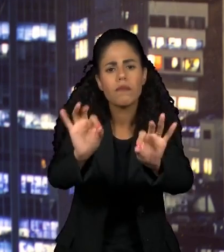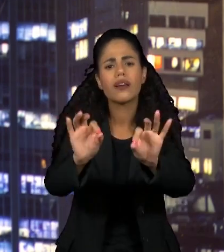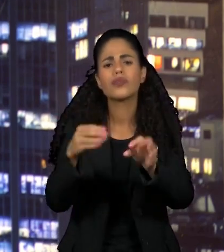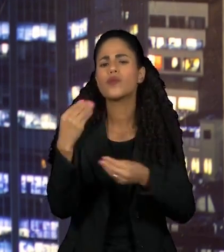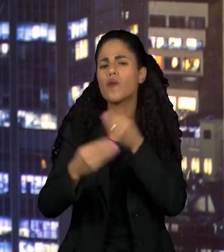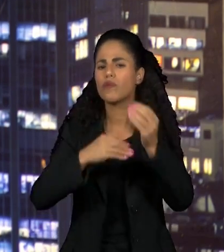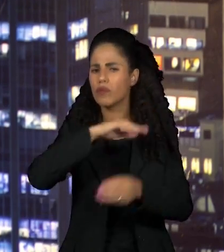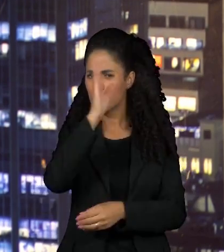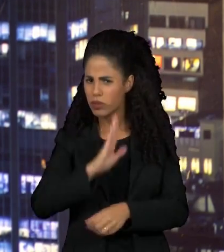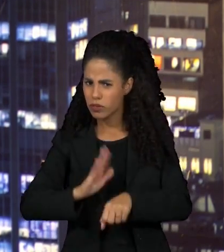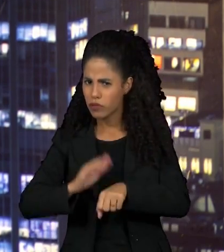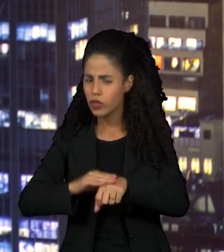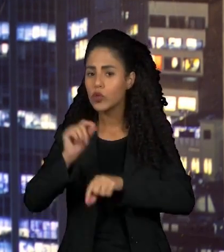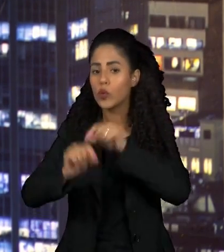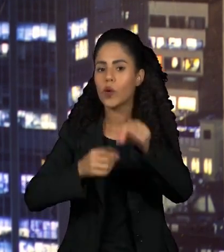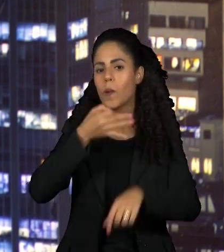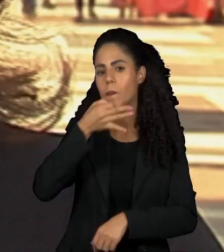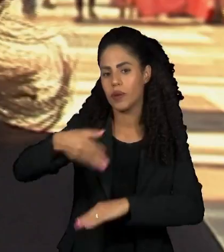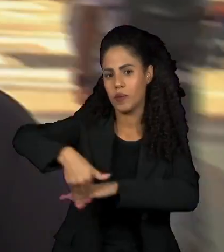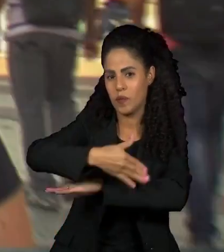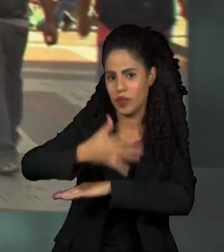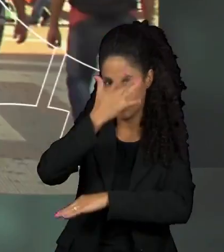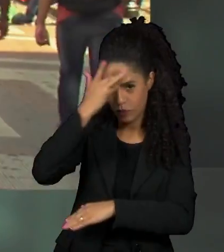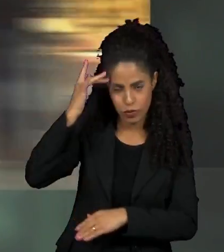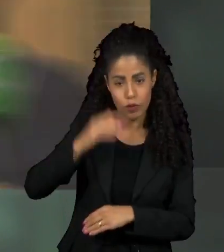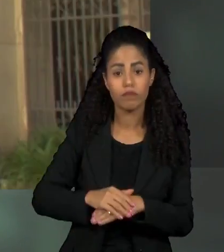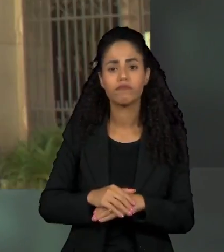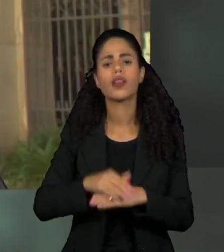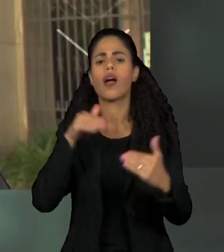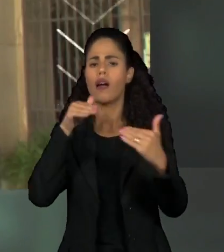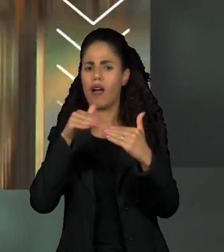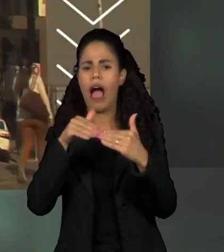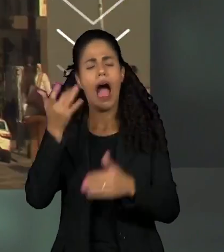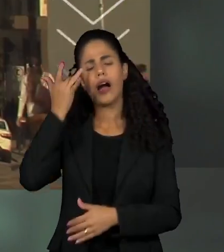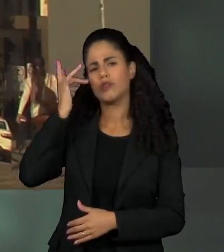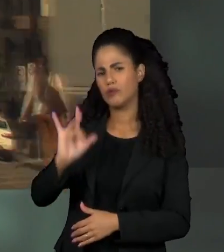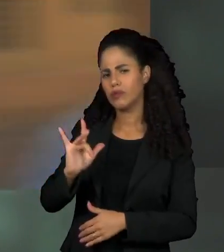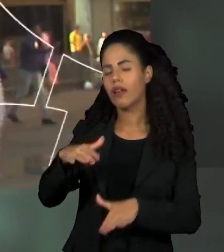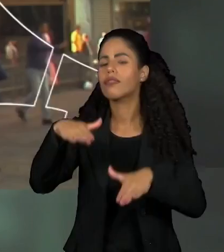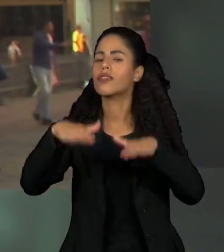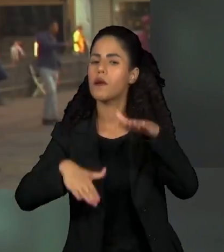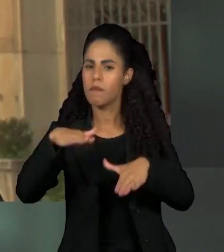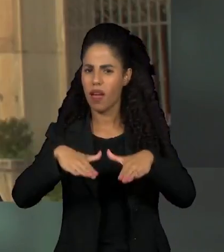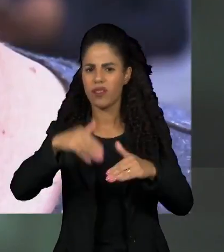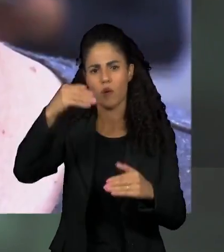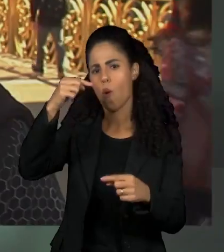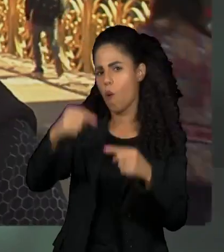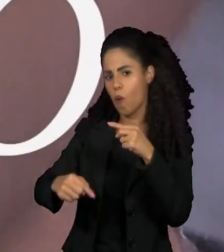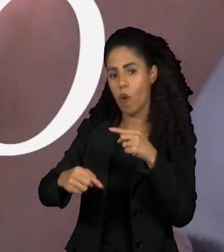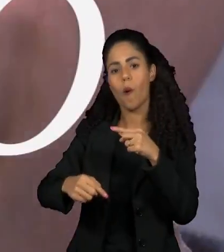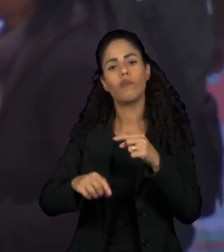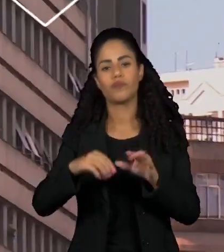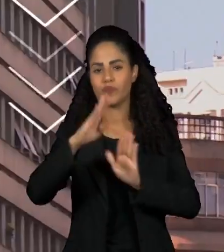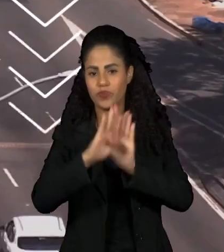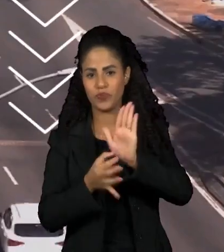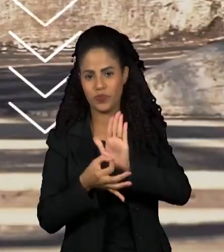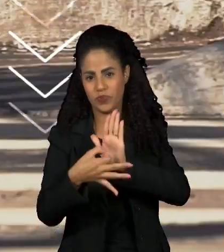com lixo? Vamos ouvir a opinião das ruas. Sou a favor. Ah, não sei. Depende. Sou contra.